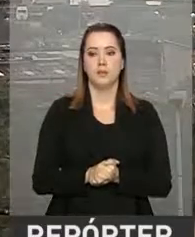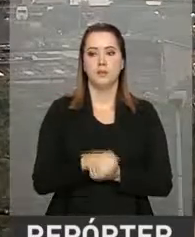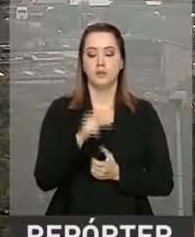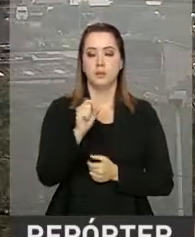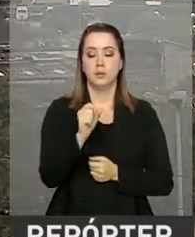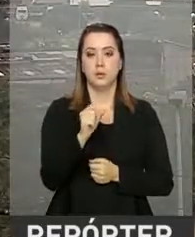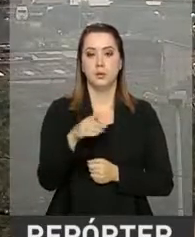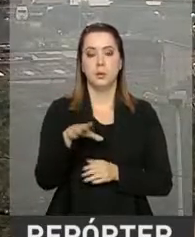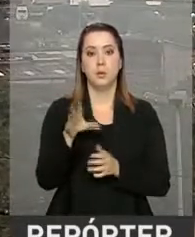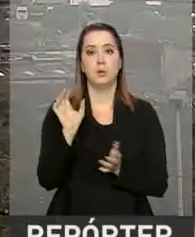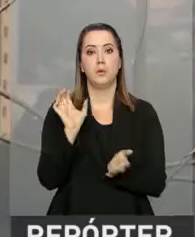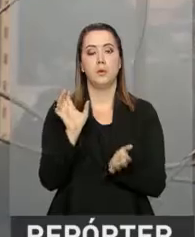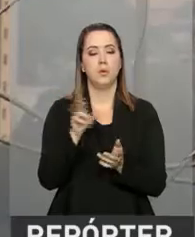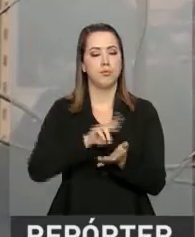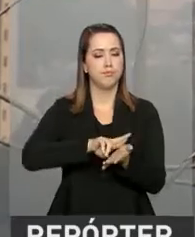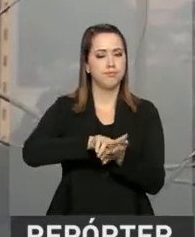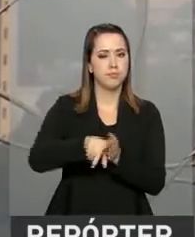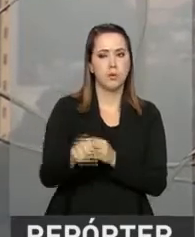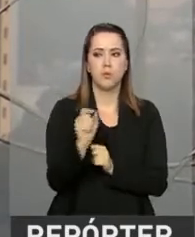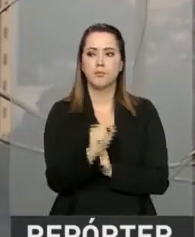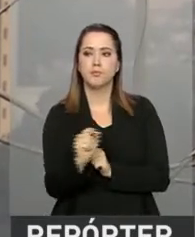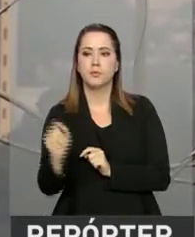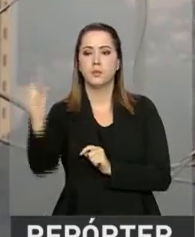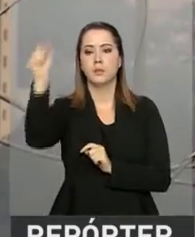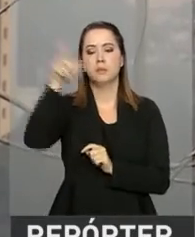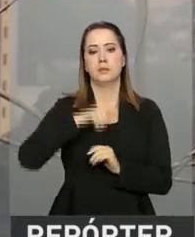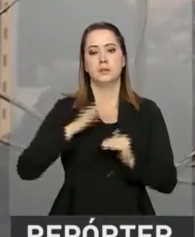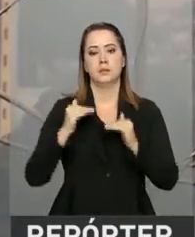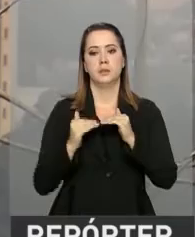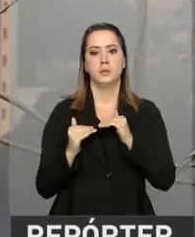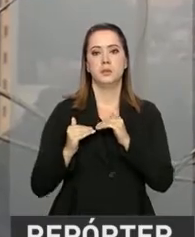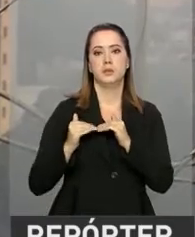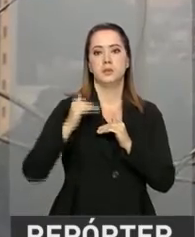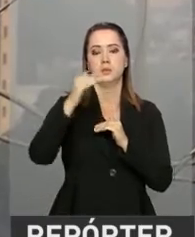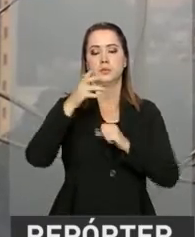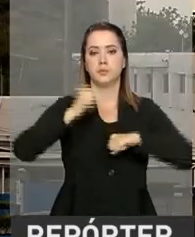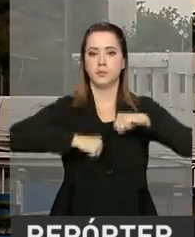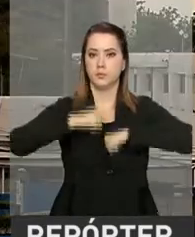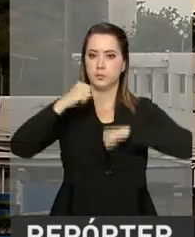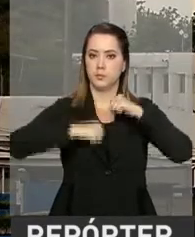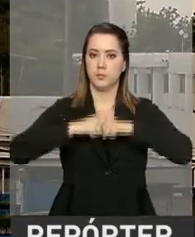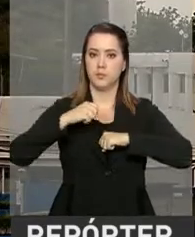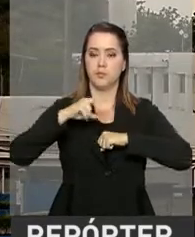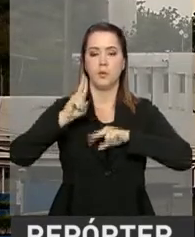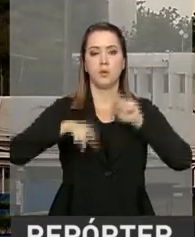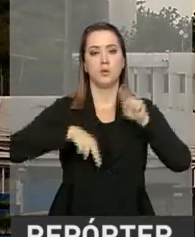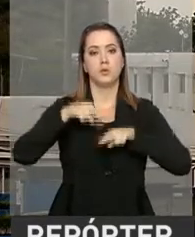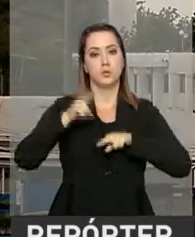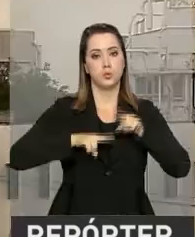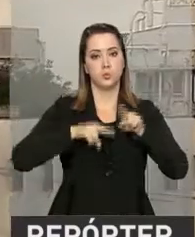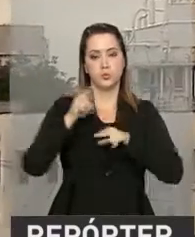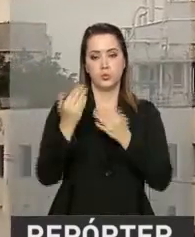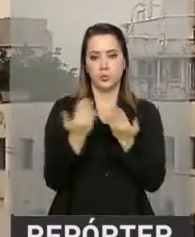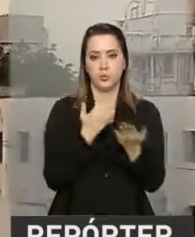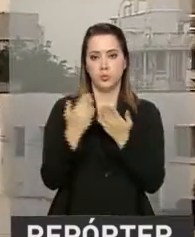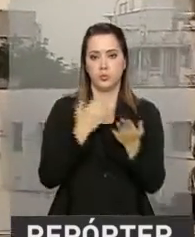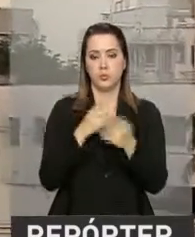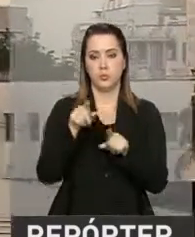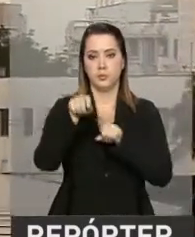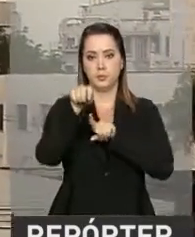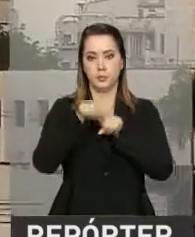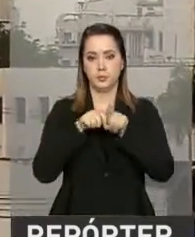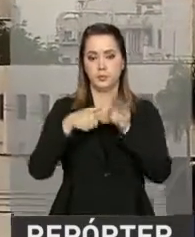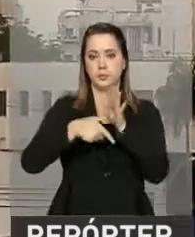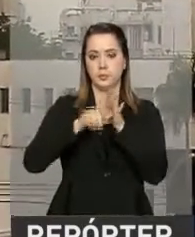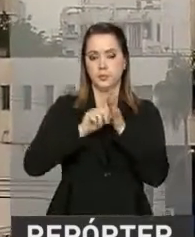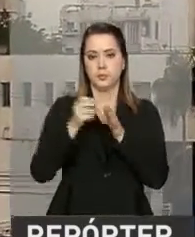Pernambuco, Paraná e Espírito Santo registraram as maiores altas na produção industrial no mês de junho, se comparado ao mês anterior. Houve crescimento em